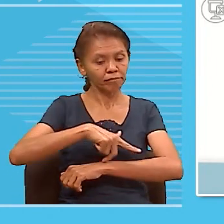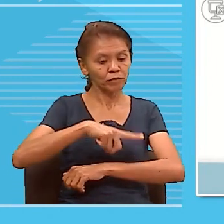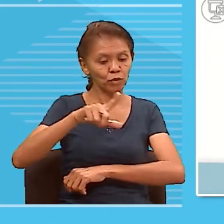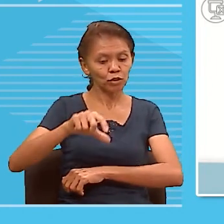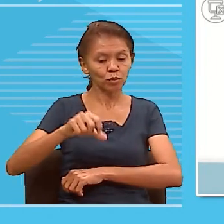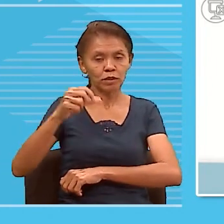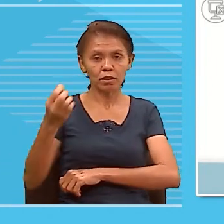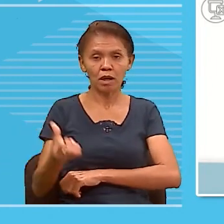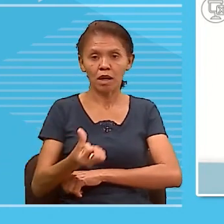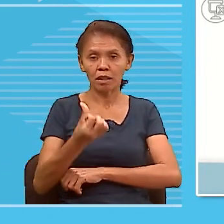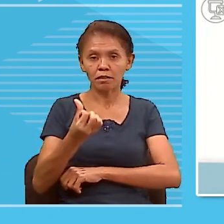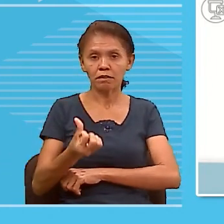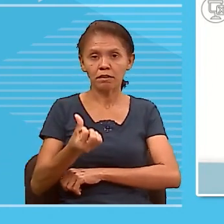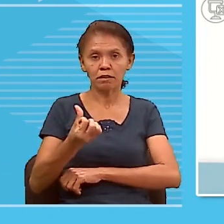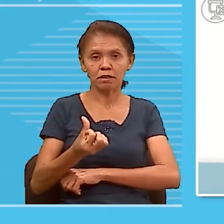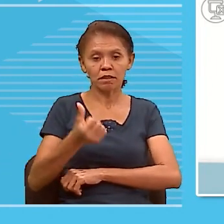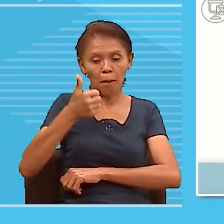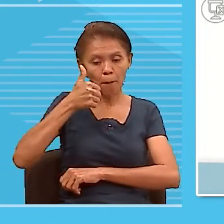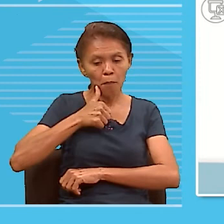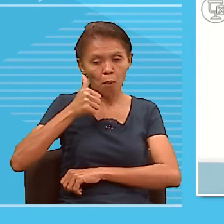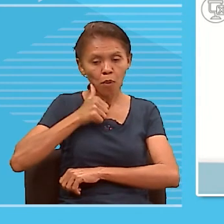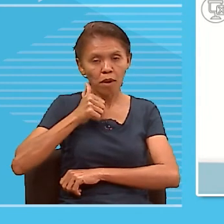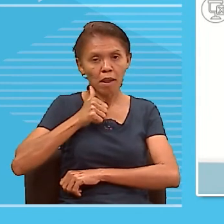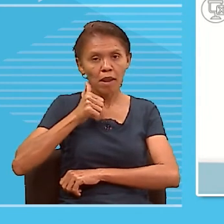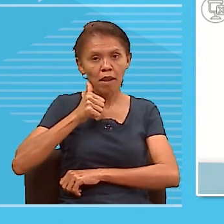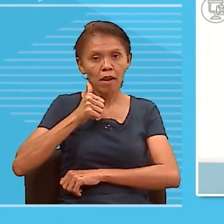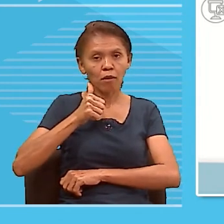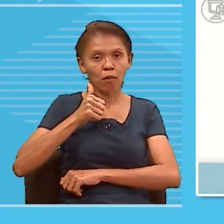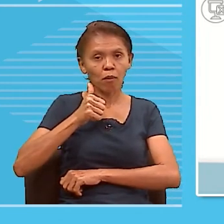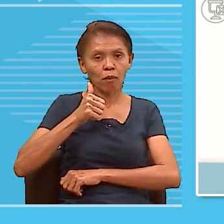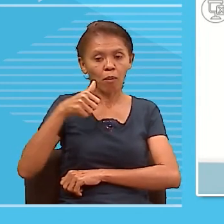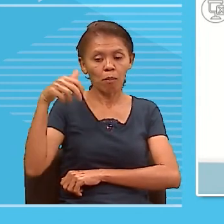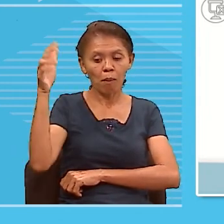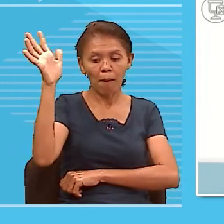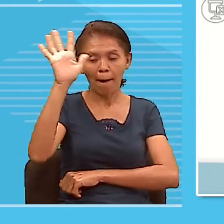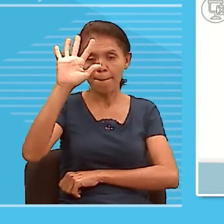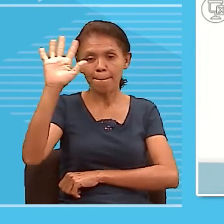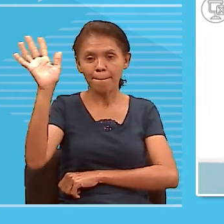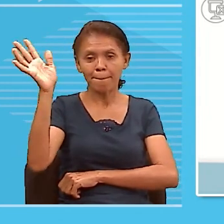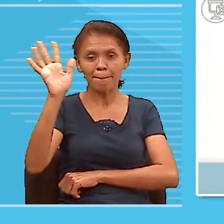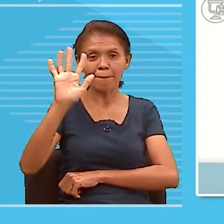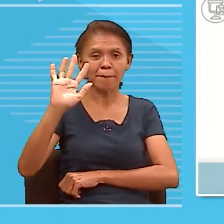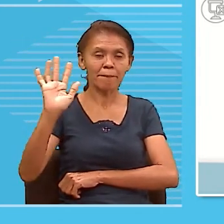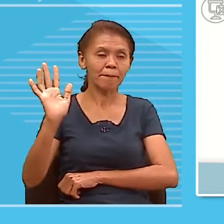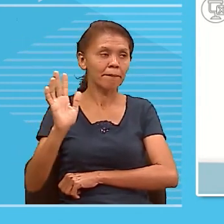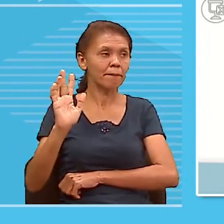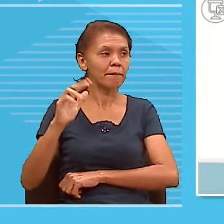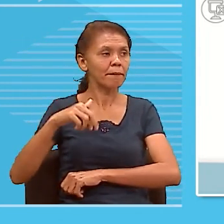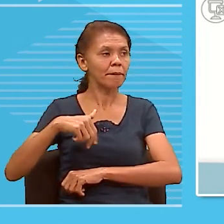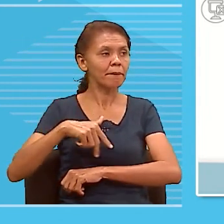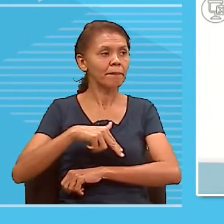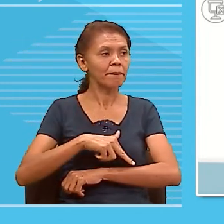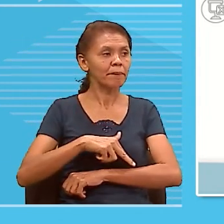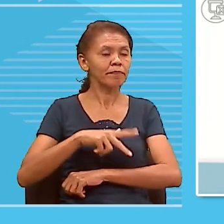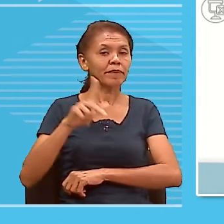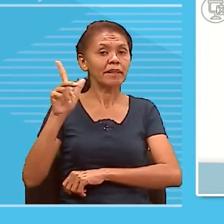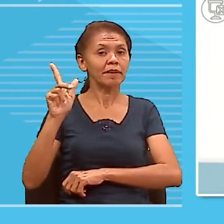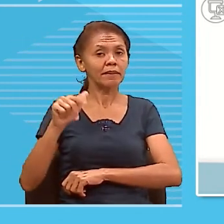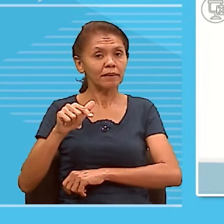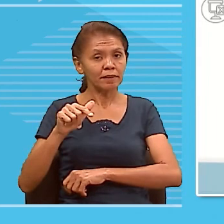e mesmo assim ainda assim é uma concessão não é Turma ainda assim é uma concessão